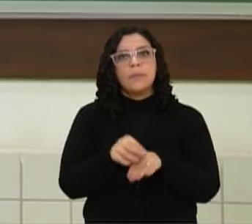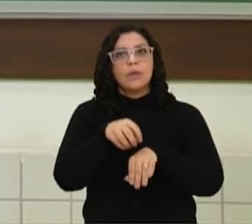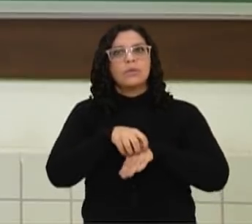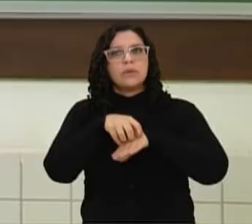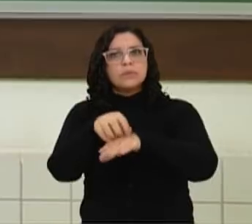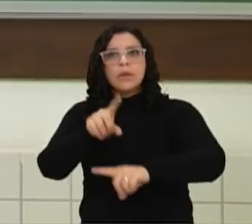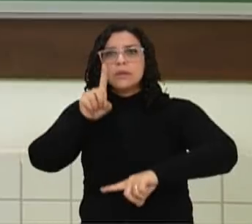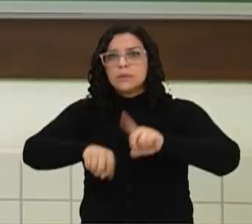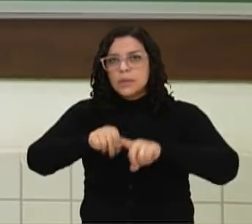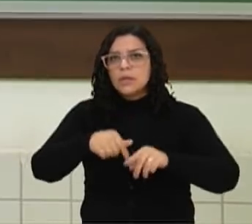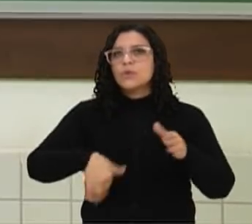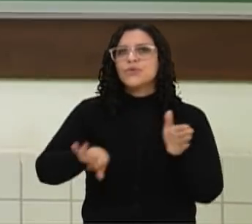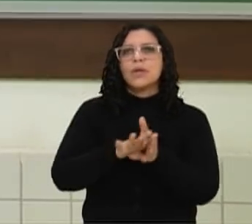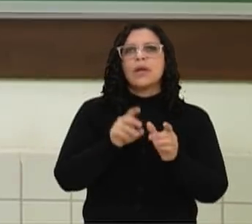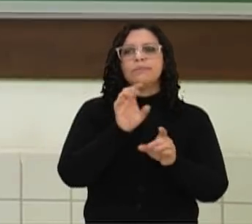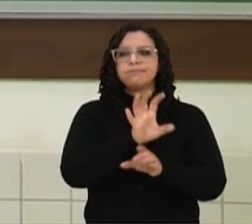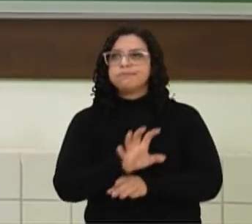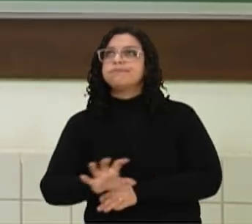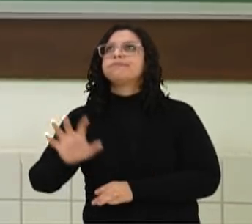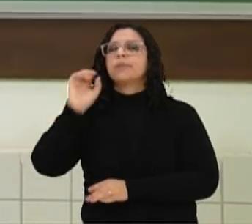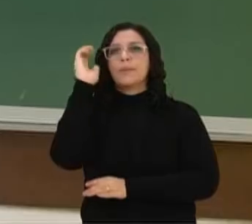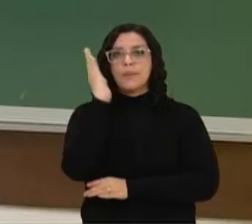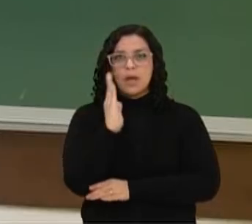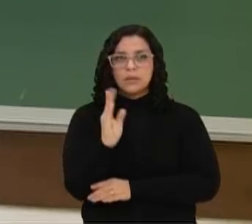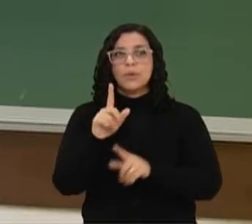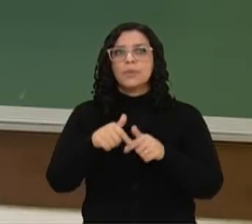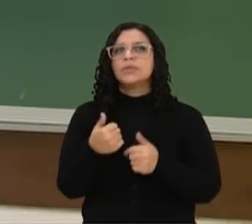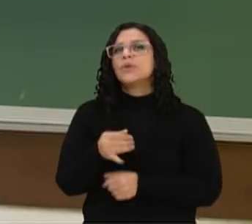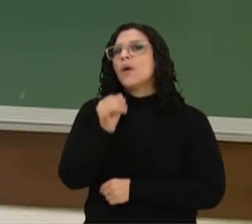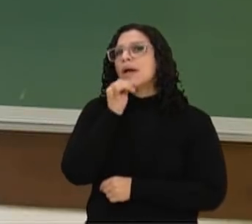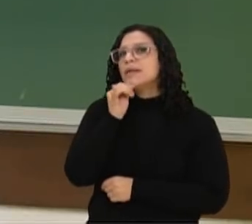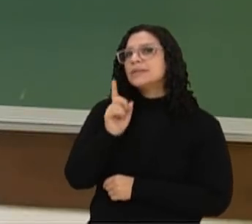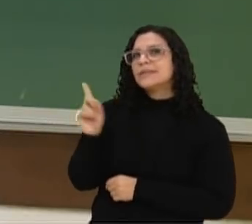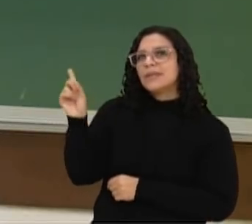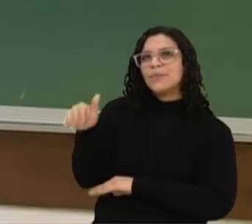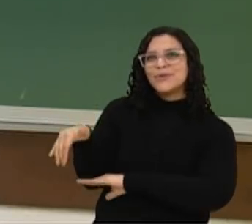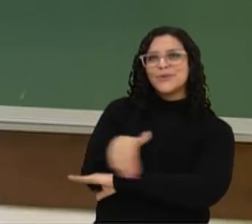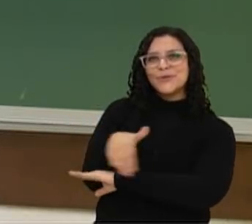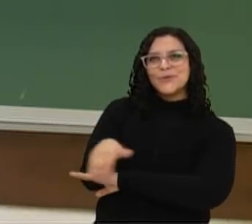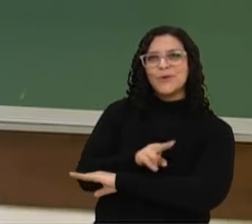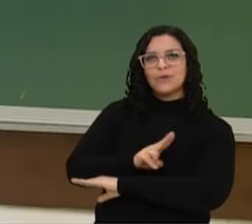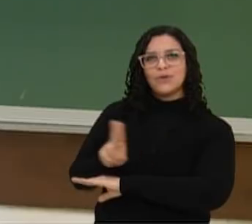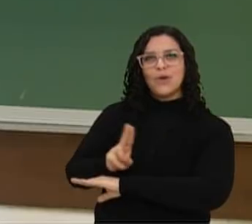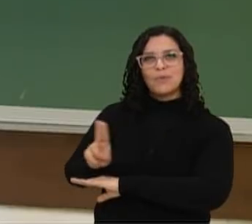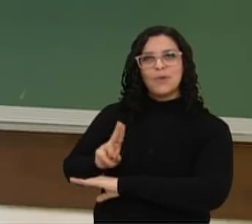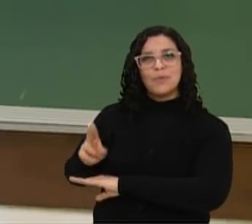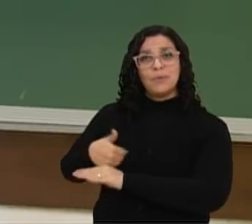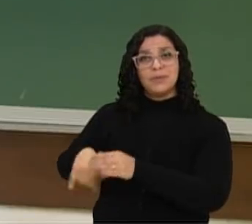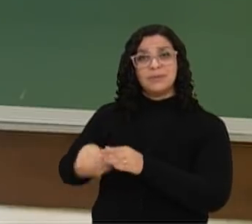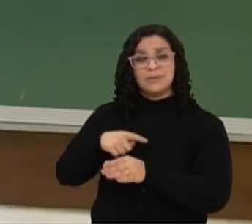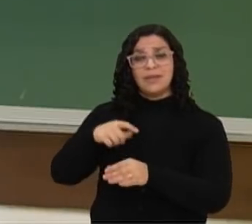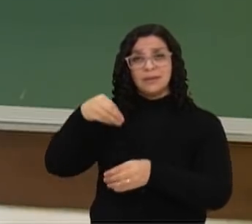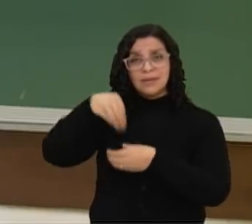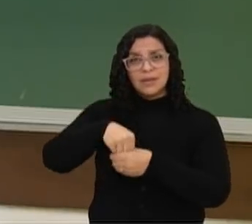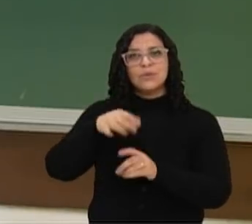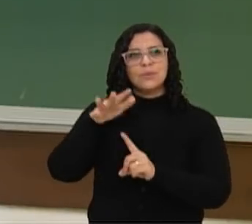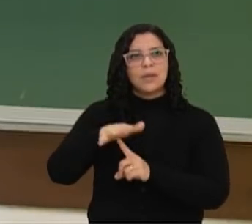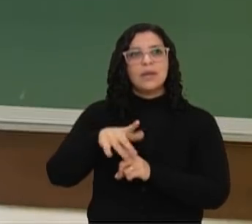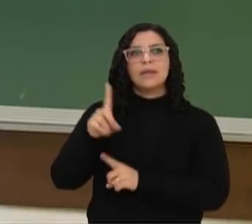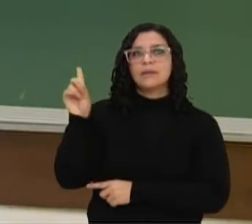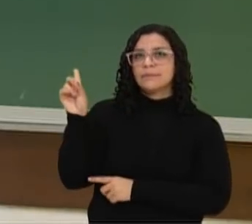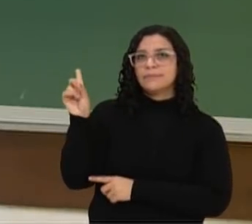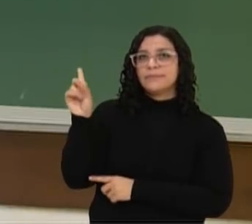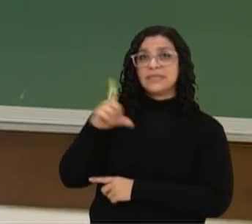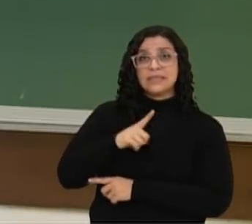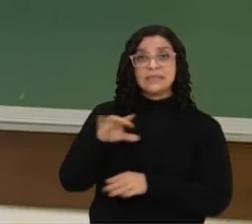de matéria-prima em geral, né? E aí eu coloquei alguns exemplos de rodovias ali que cortam o nosso estado, né? O Paraná